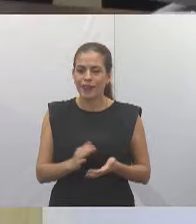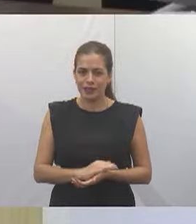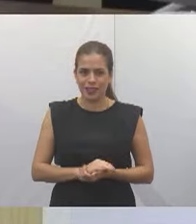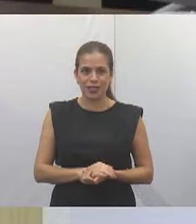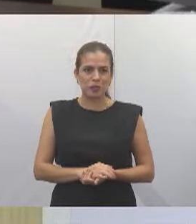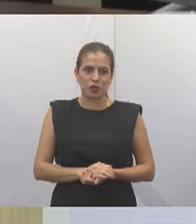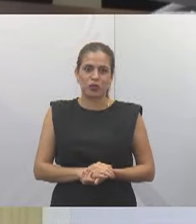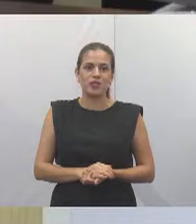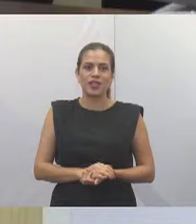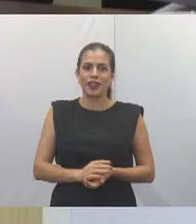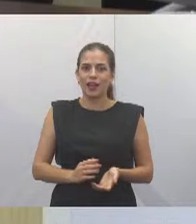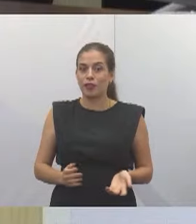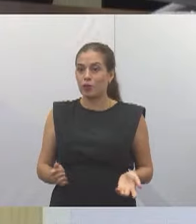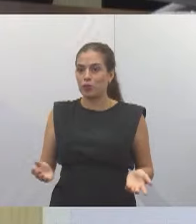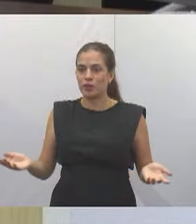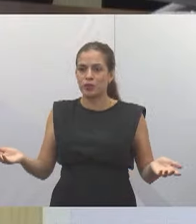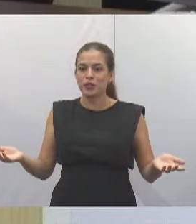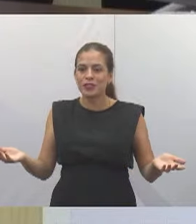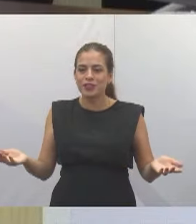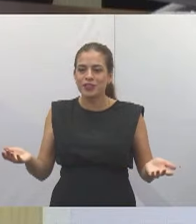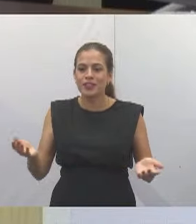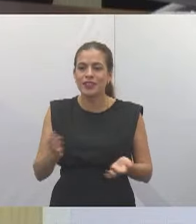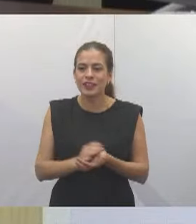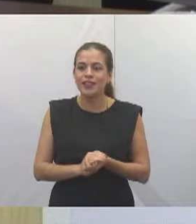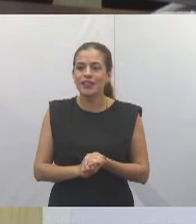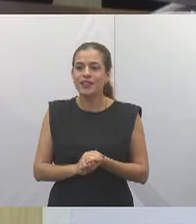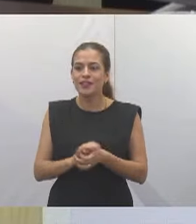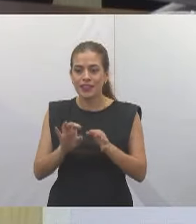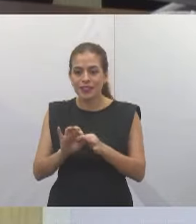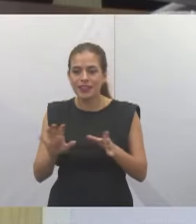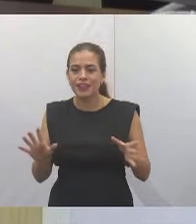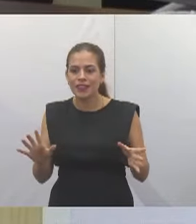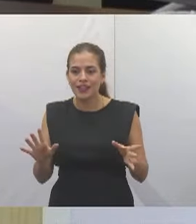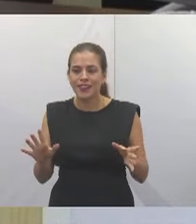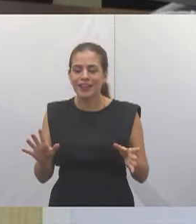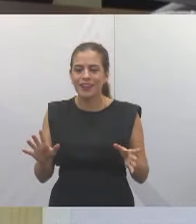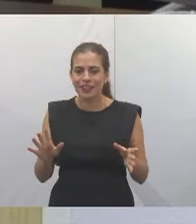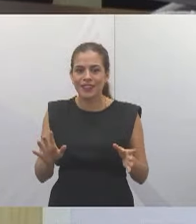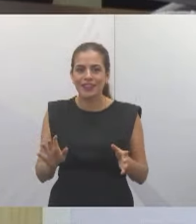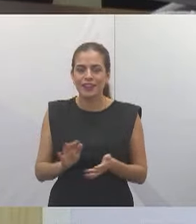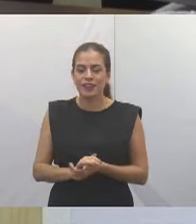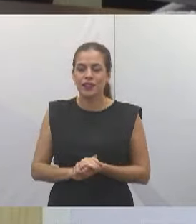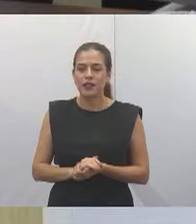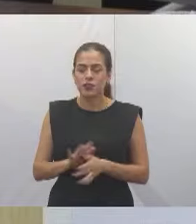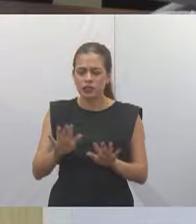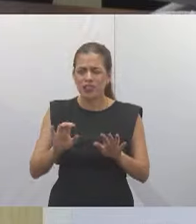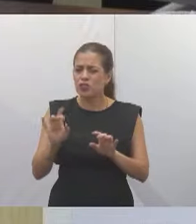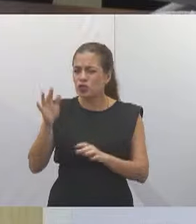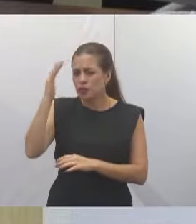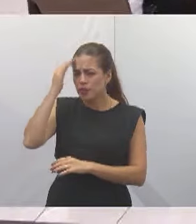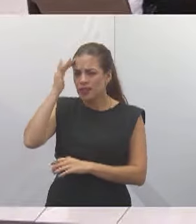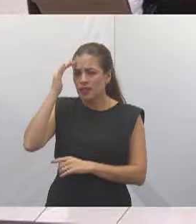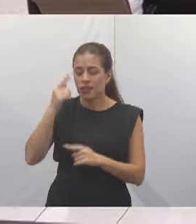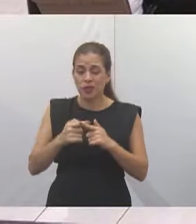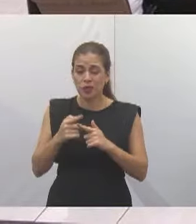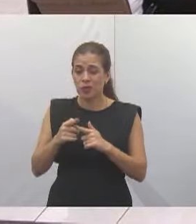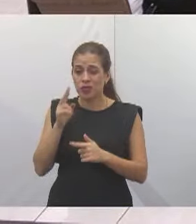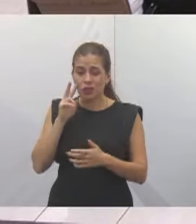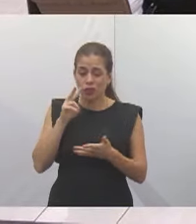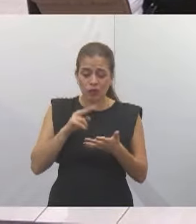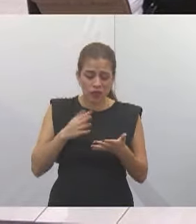se você falar assim, eu queria isso aqui aberto, a gente tem como falar para você. Não era só para deixar, para me entender, que eu não, que os outros eu vi, esse